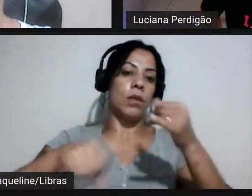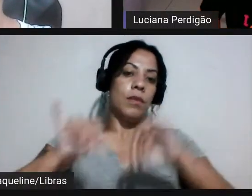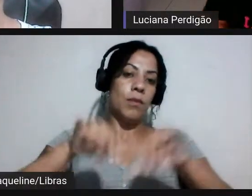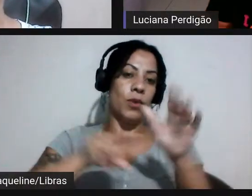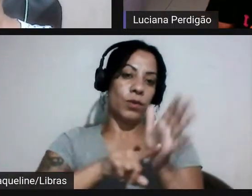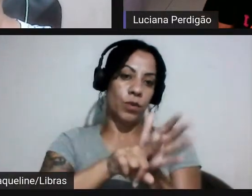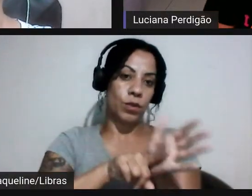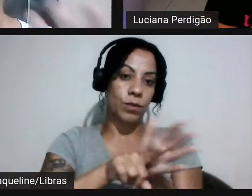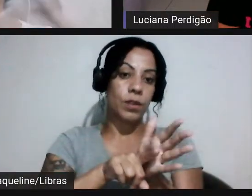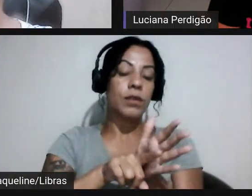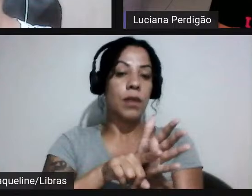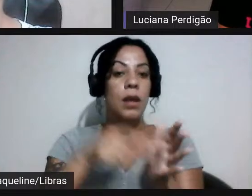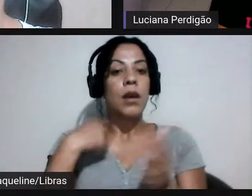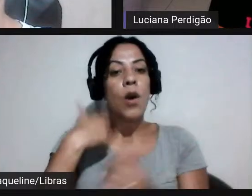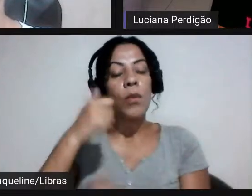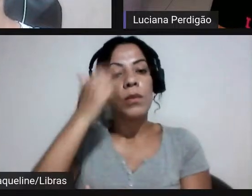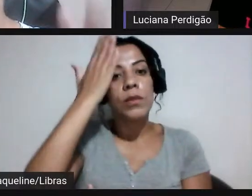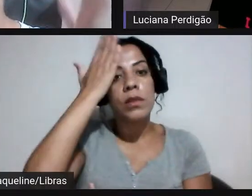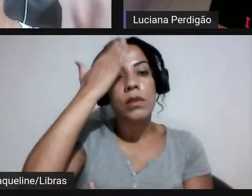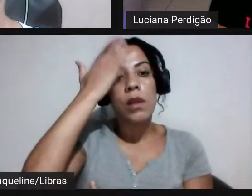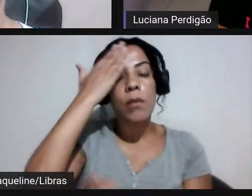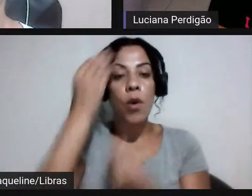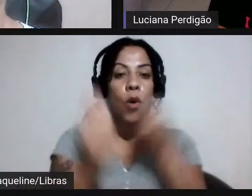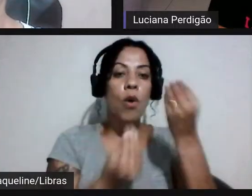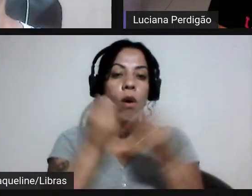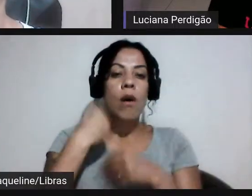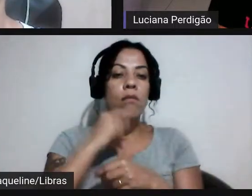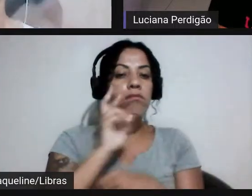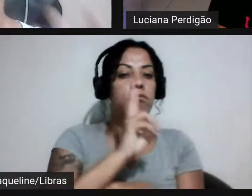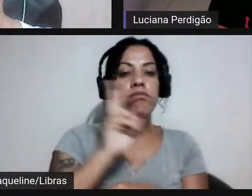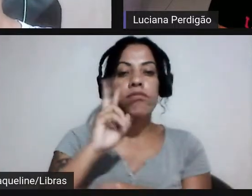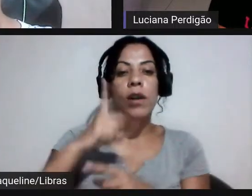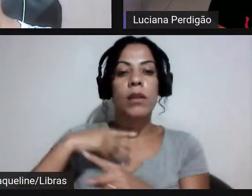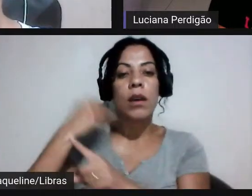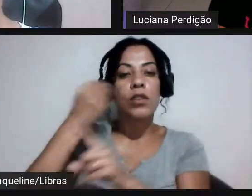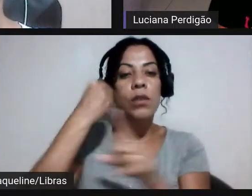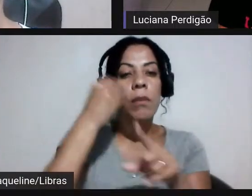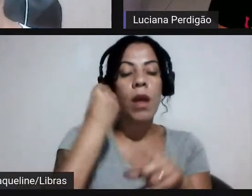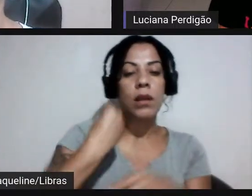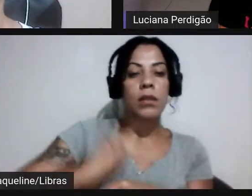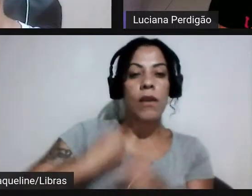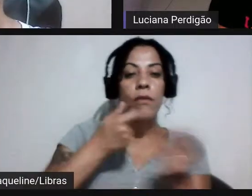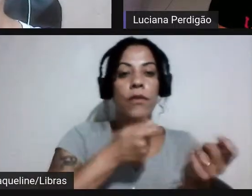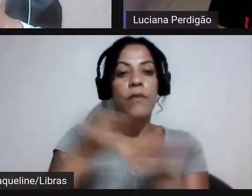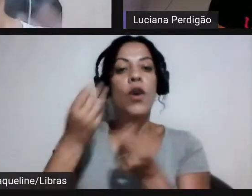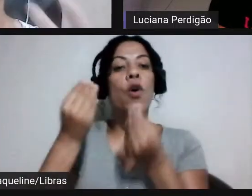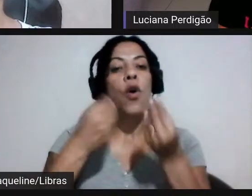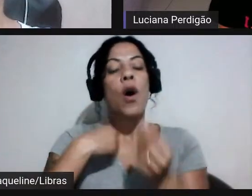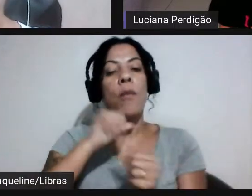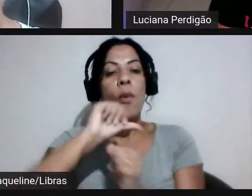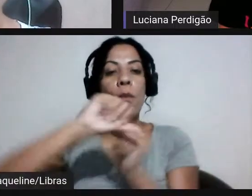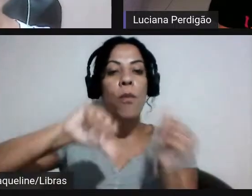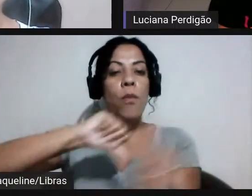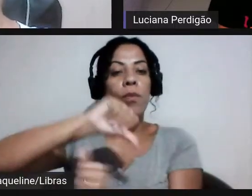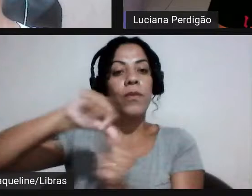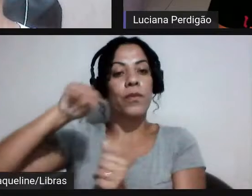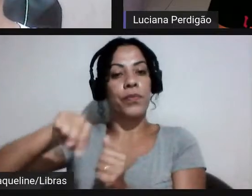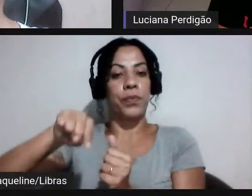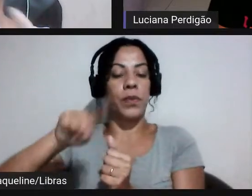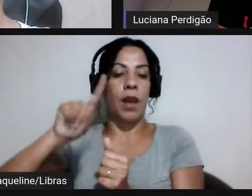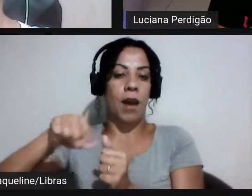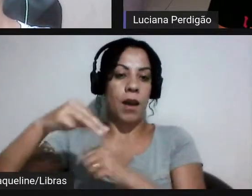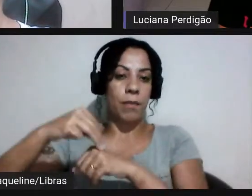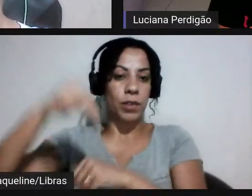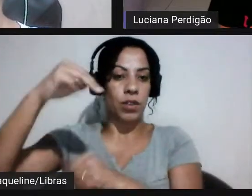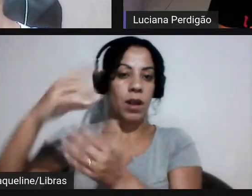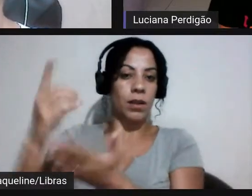né, traduzir essas vivências num trabalho acadêmico. E o mestrado profissional, ele está aqui para isso, e ele